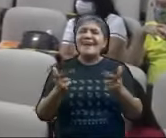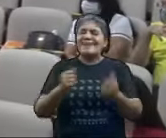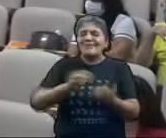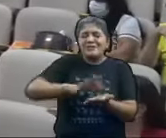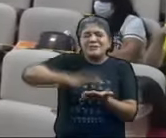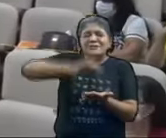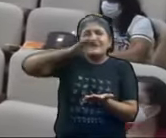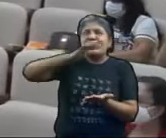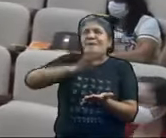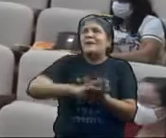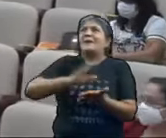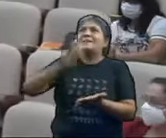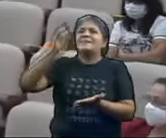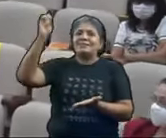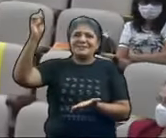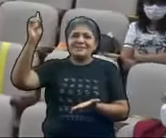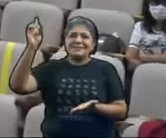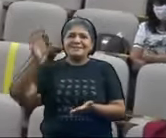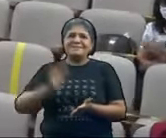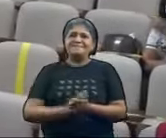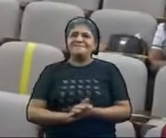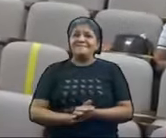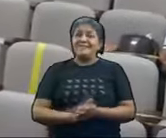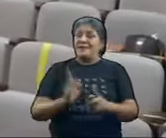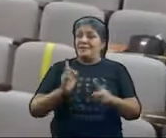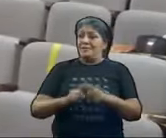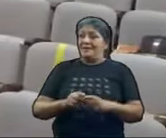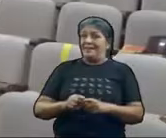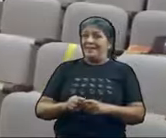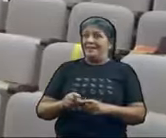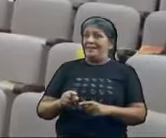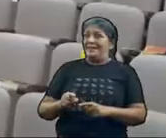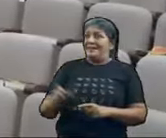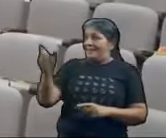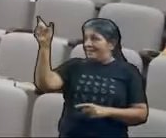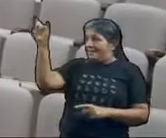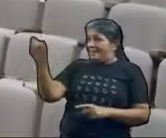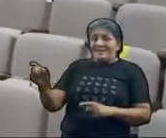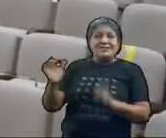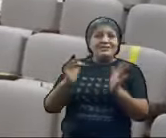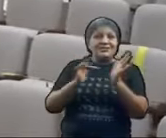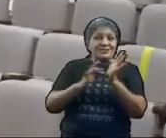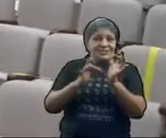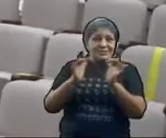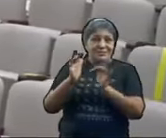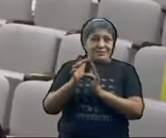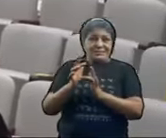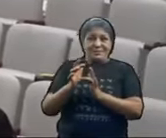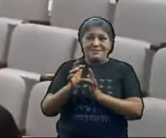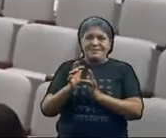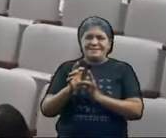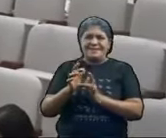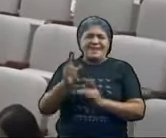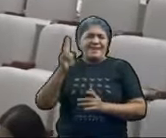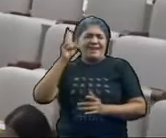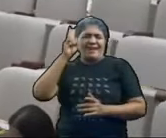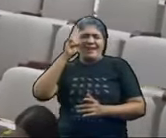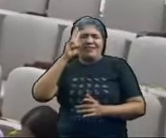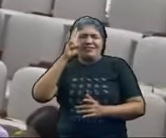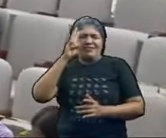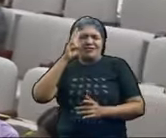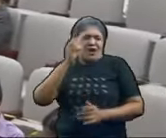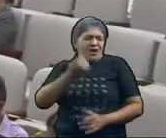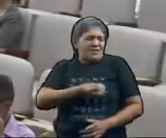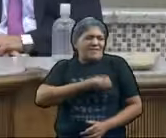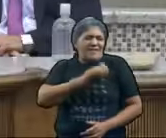Jesus. Jesus é o centro do universo, é o centro da história. E sem dúvida nenhuma, Jesus Cristo